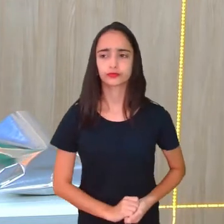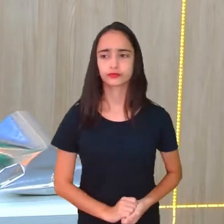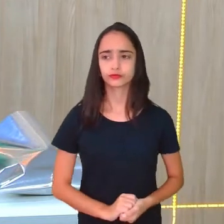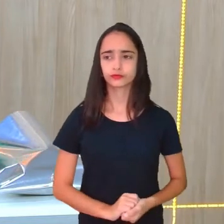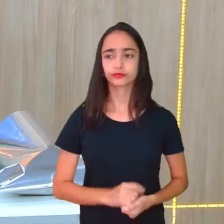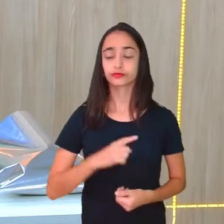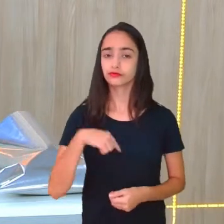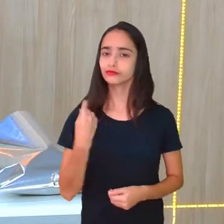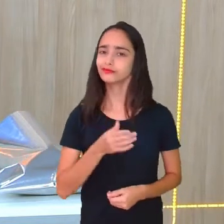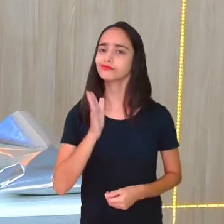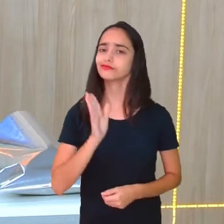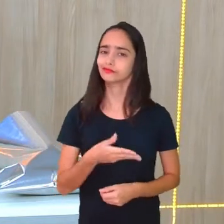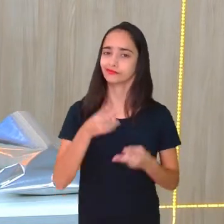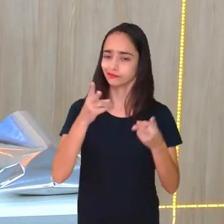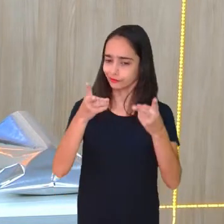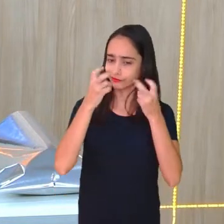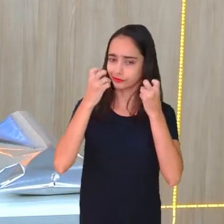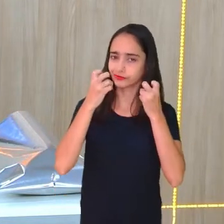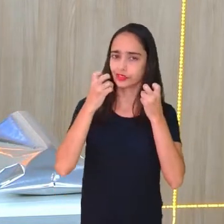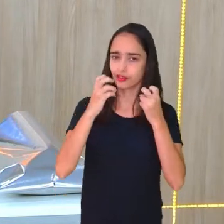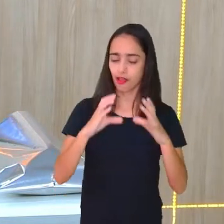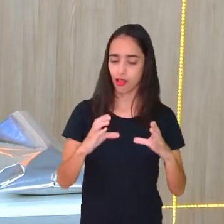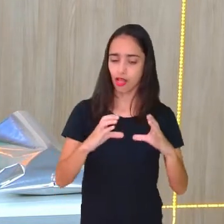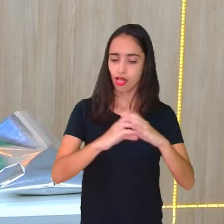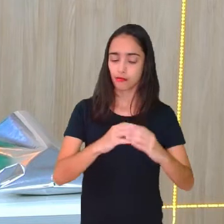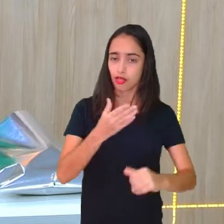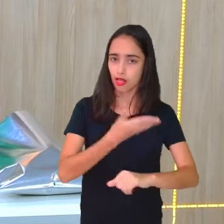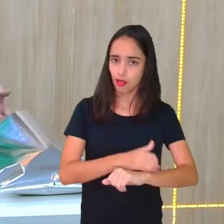já viu que a bola branca é